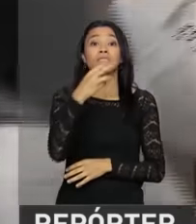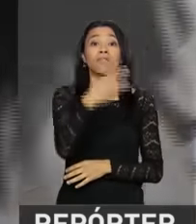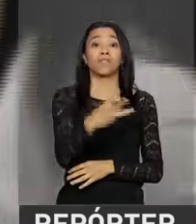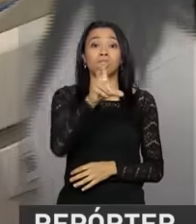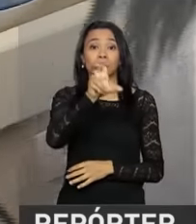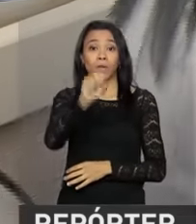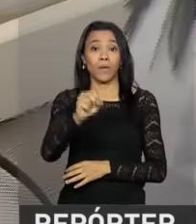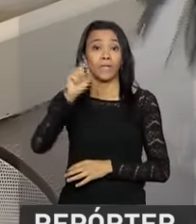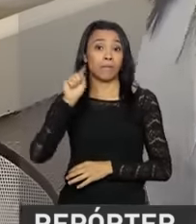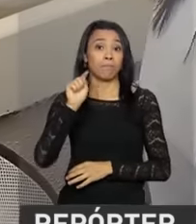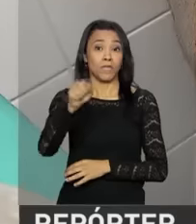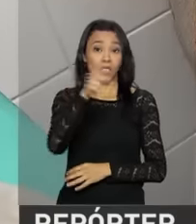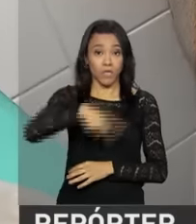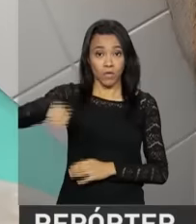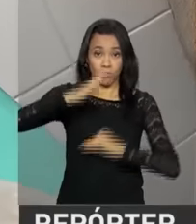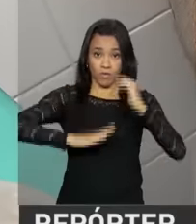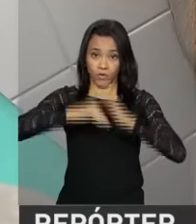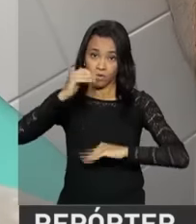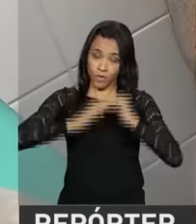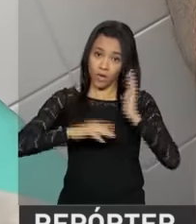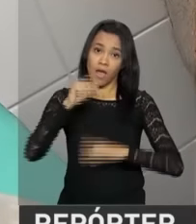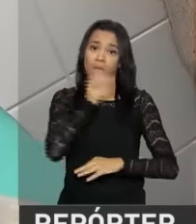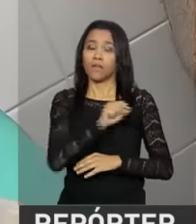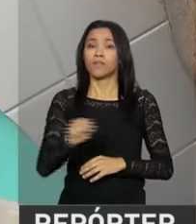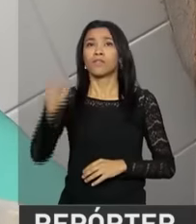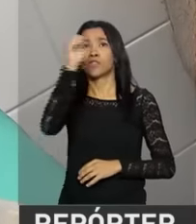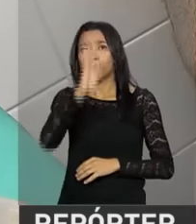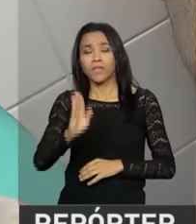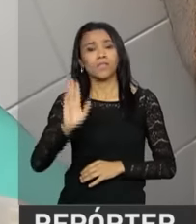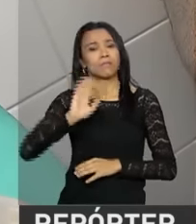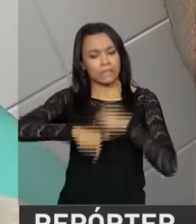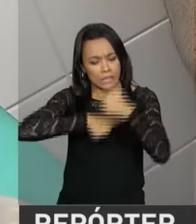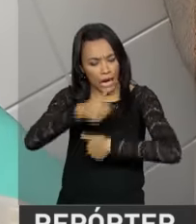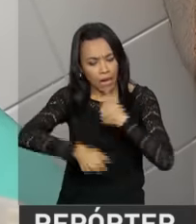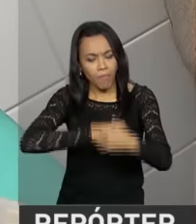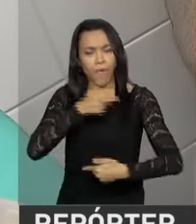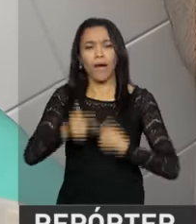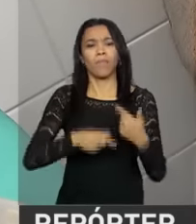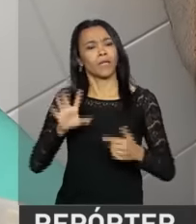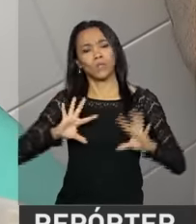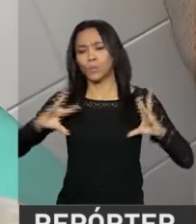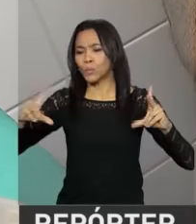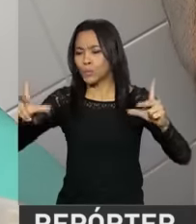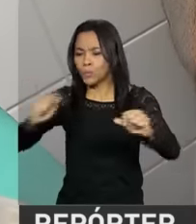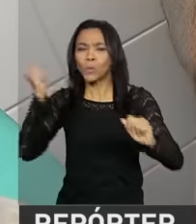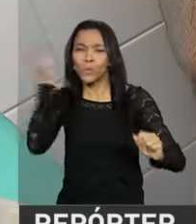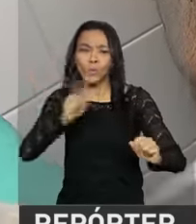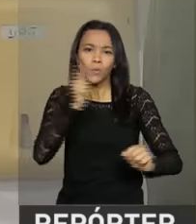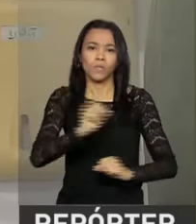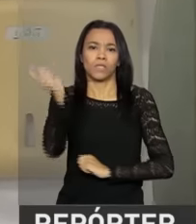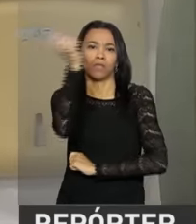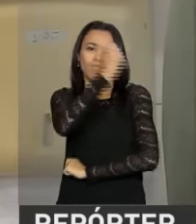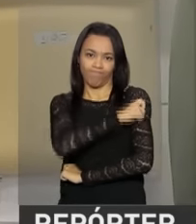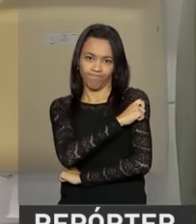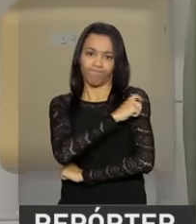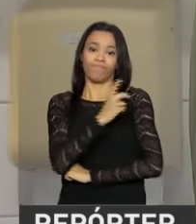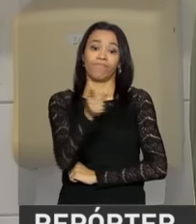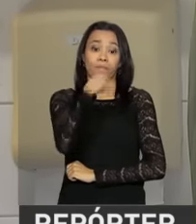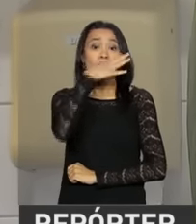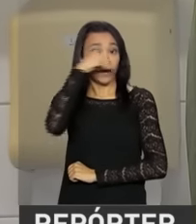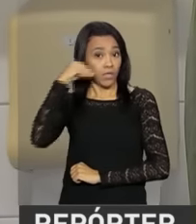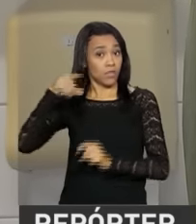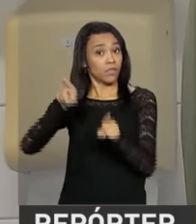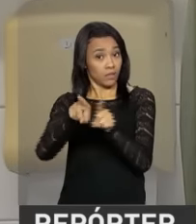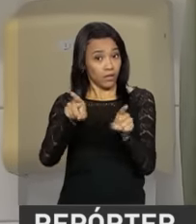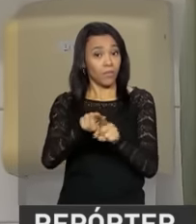mil profissionais da saúde em todo o país, que trabalham para que ninguém fique sem receber as doses recomendadas. Adolescentes